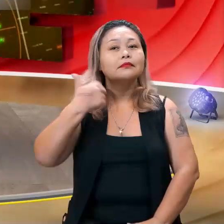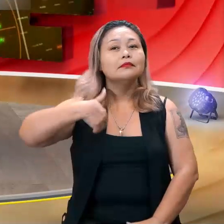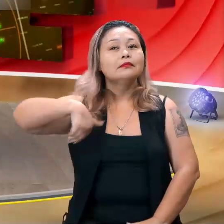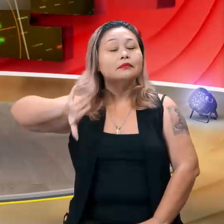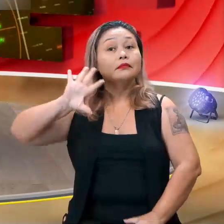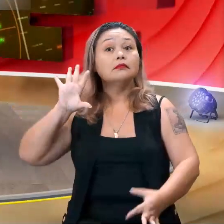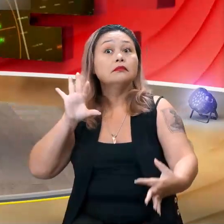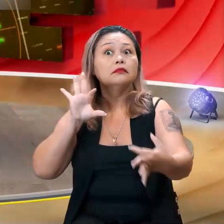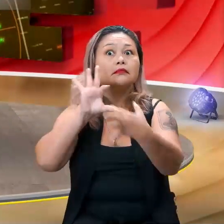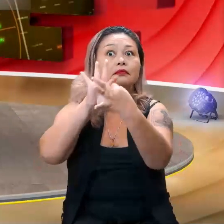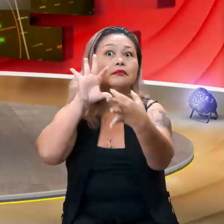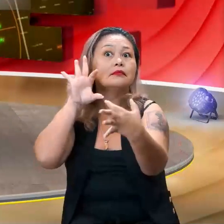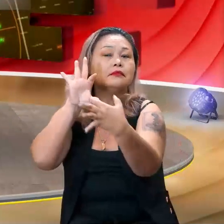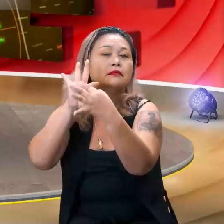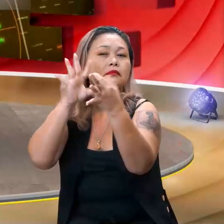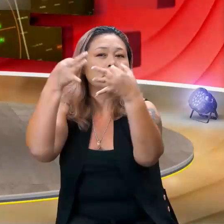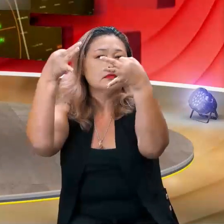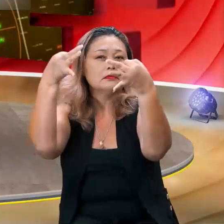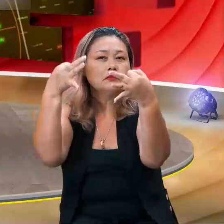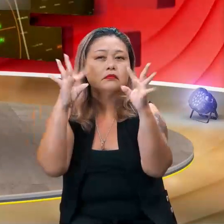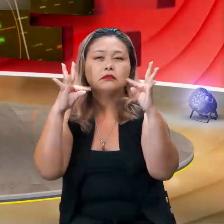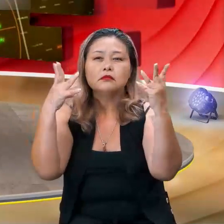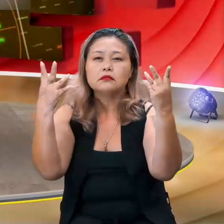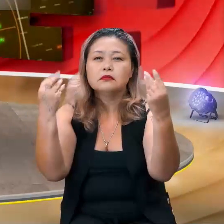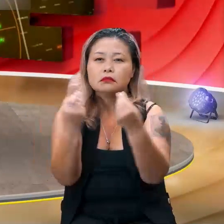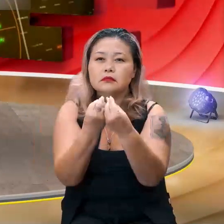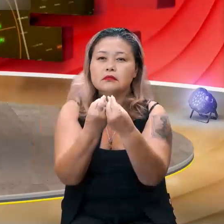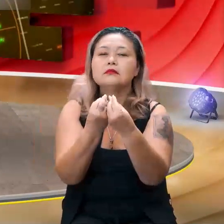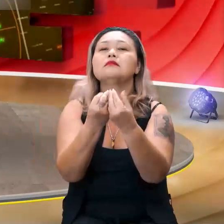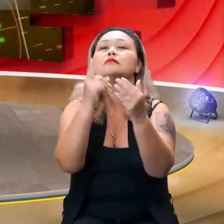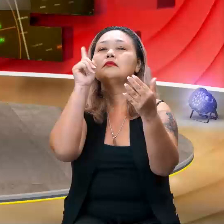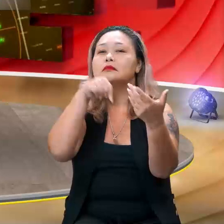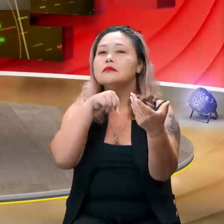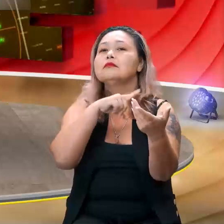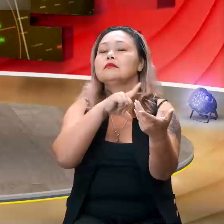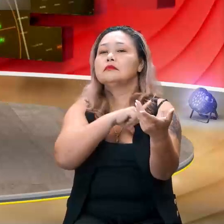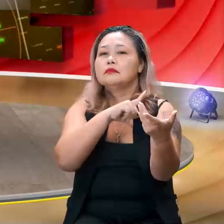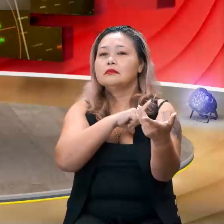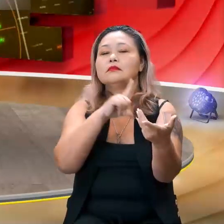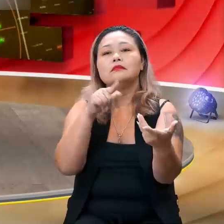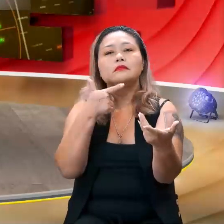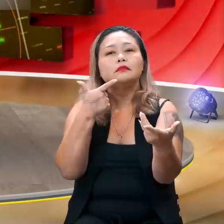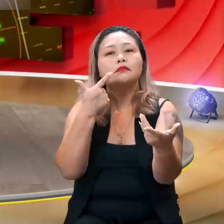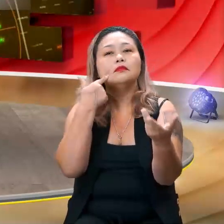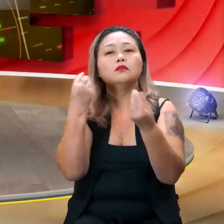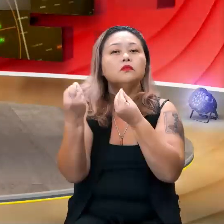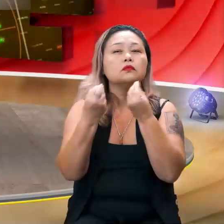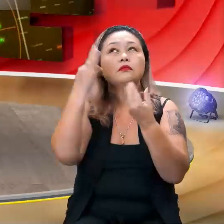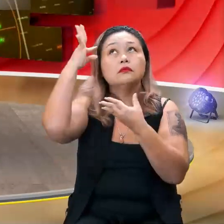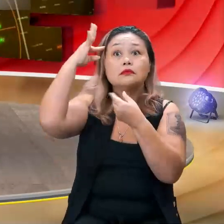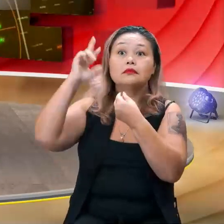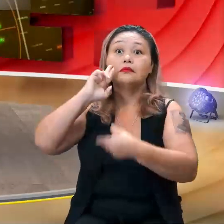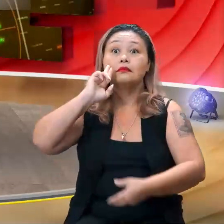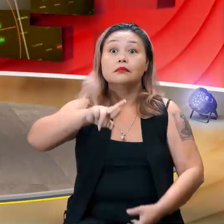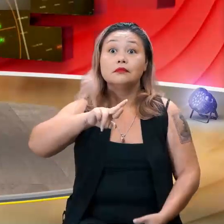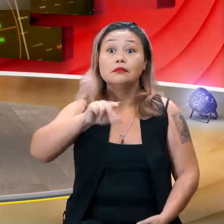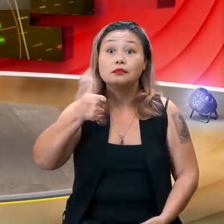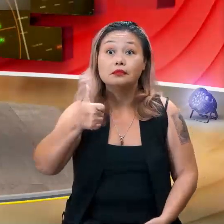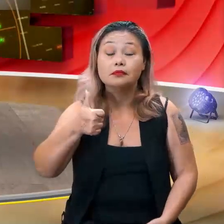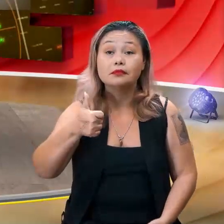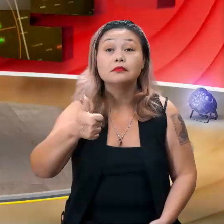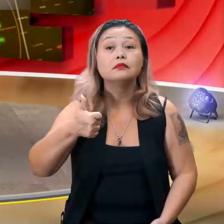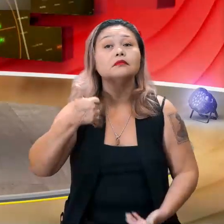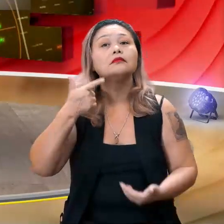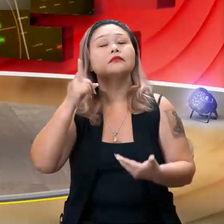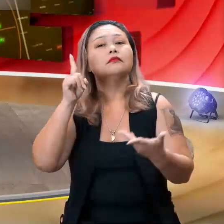conectar direitinho, você vai ver que tudo da função afim está ligado à forma intuitiva da função. O